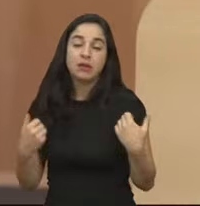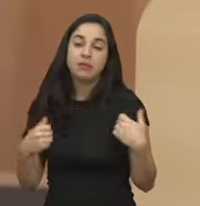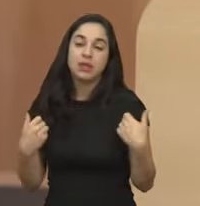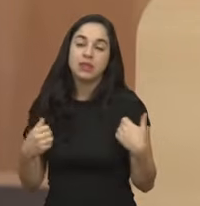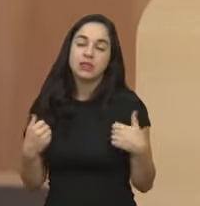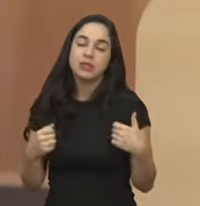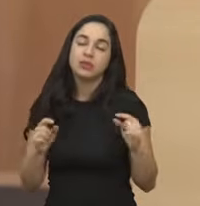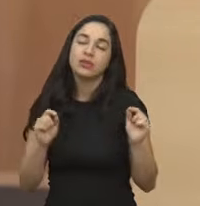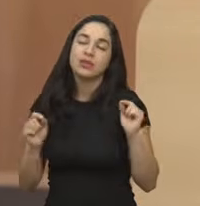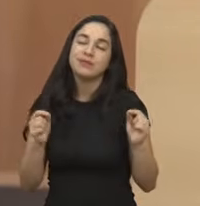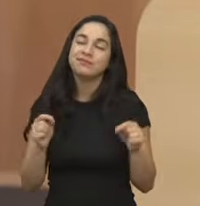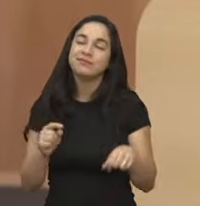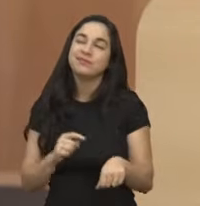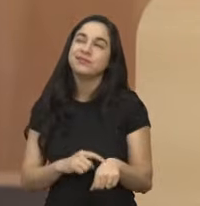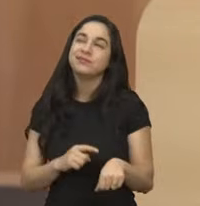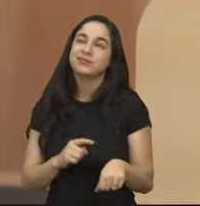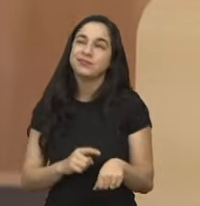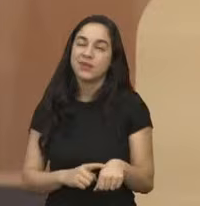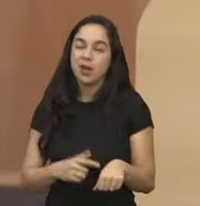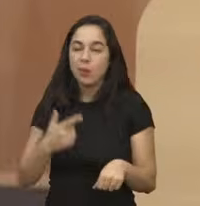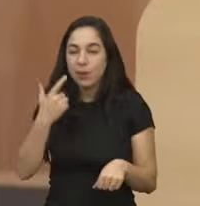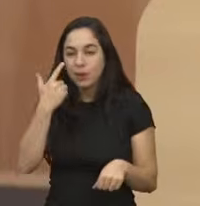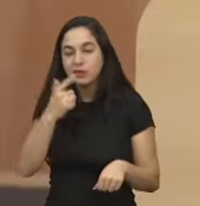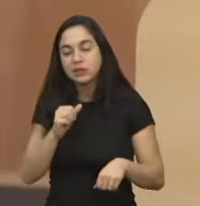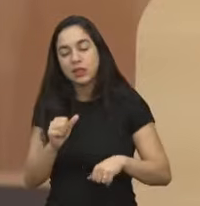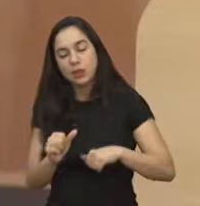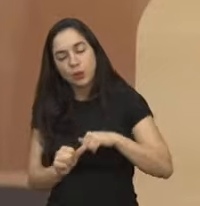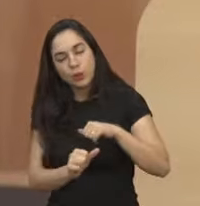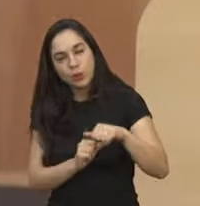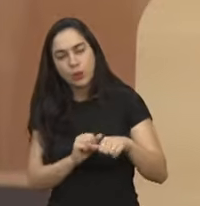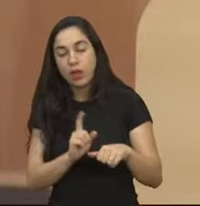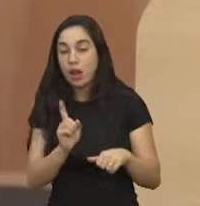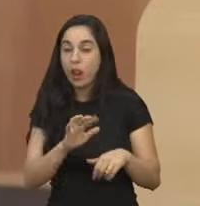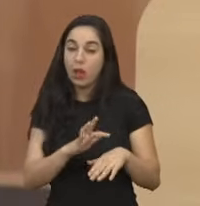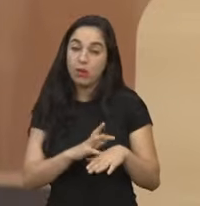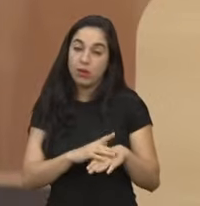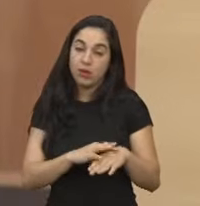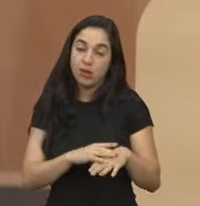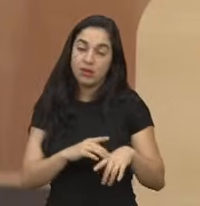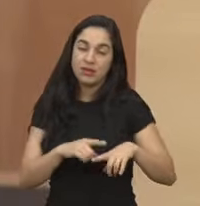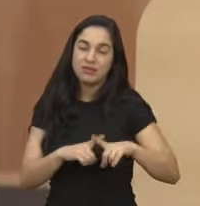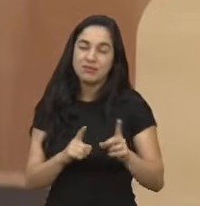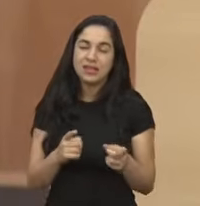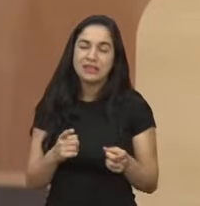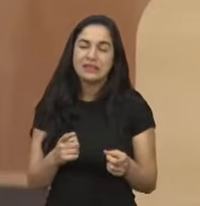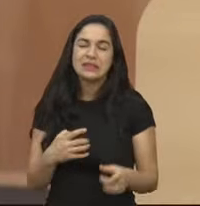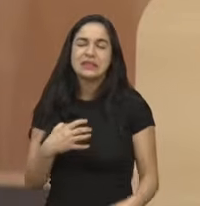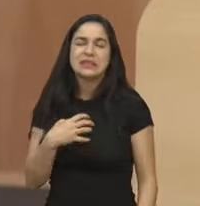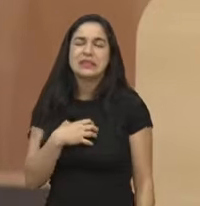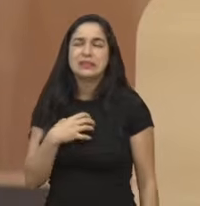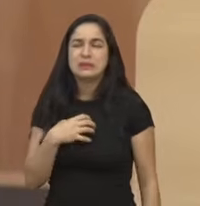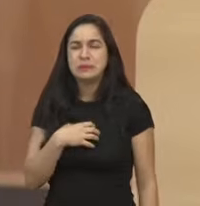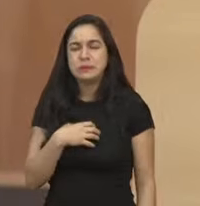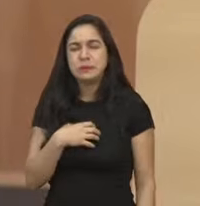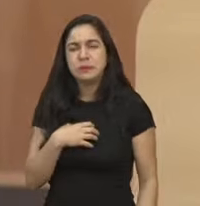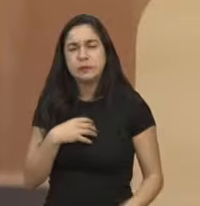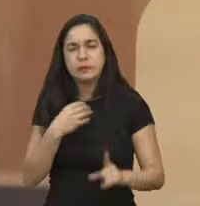né? Então é um período que não é de doença, mas é de muita sensibilidade, né? De